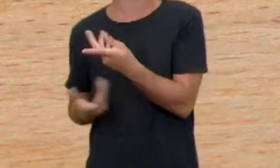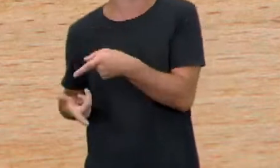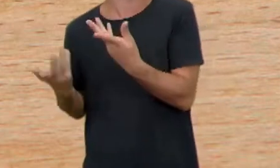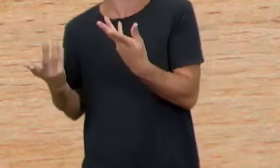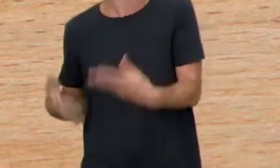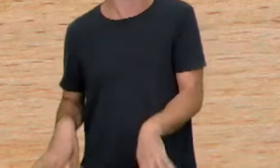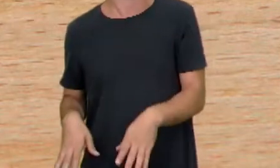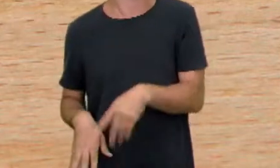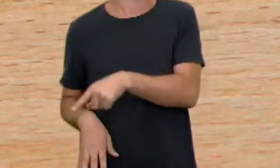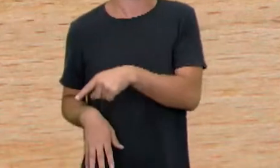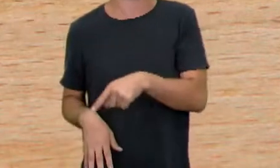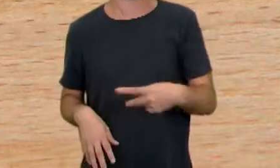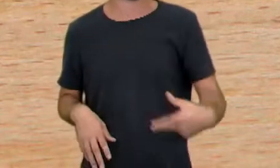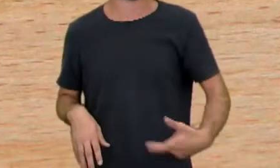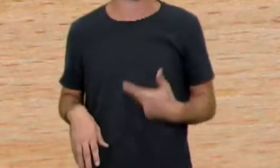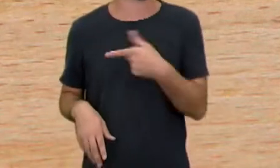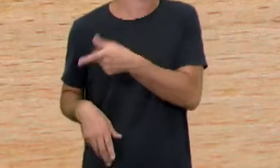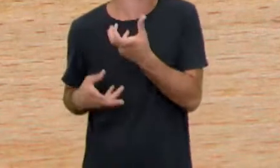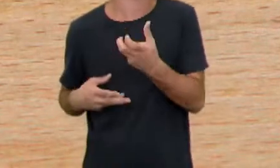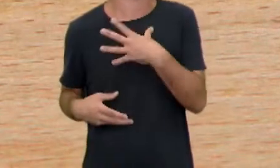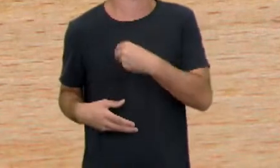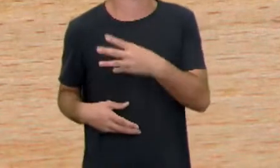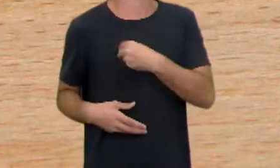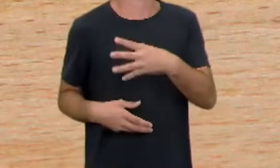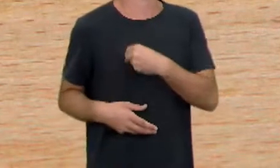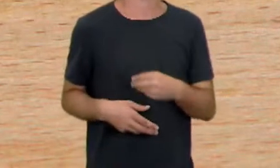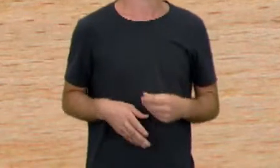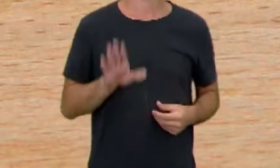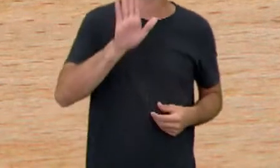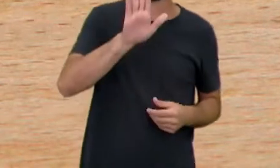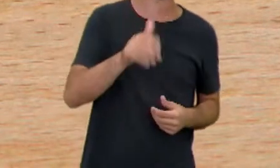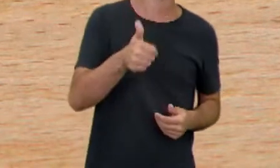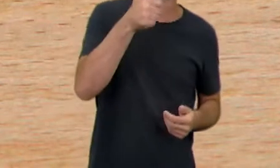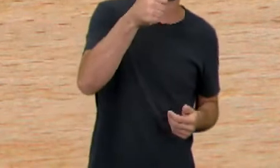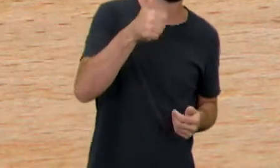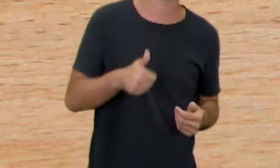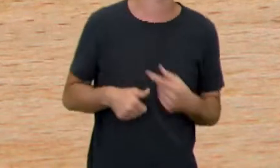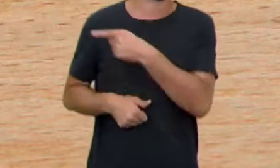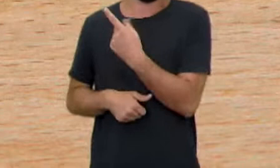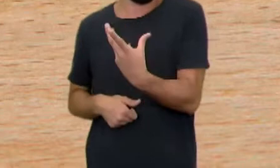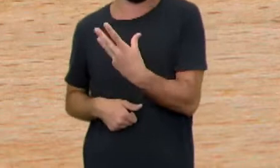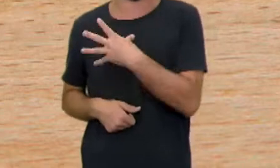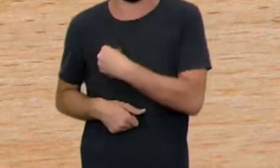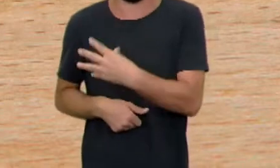é procriar. Certo. Acontece que a natureza dele é procriar e lutar por